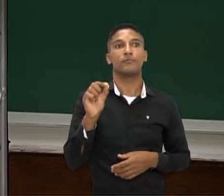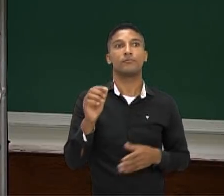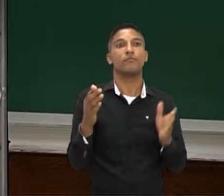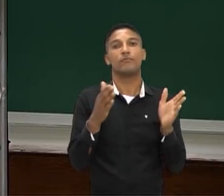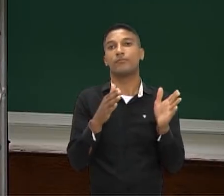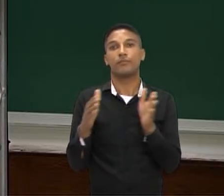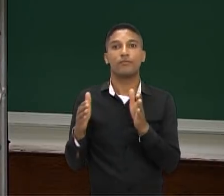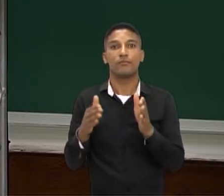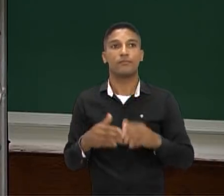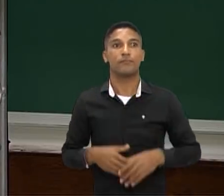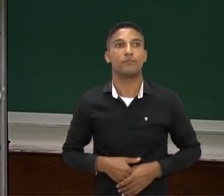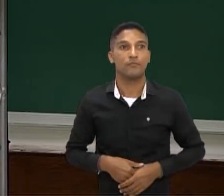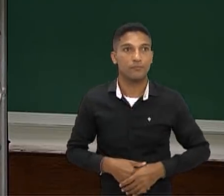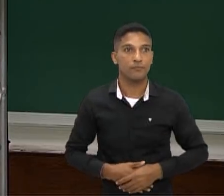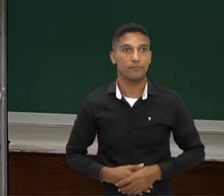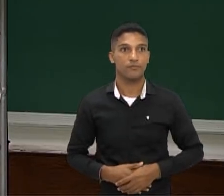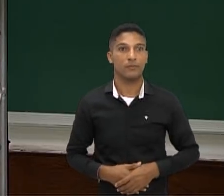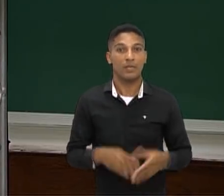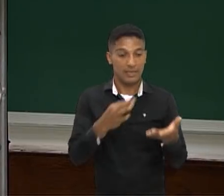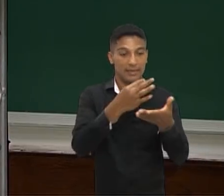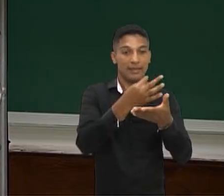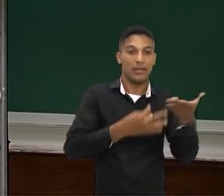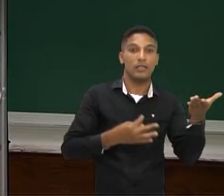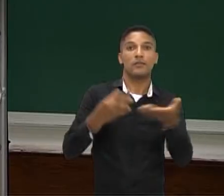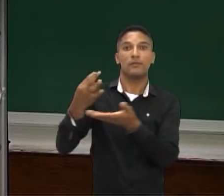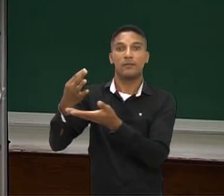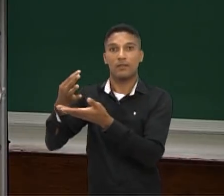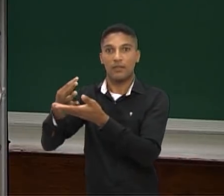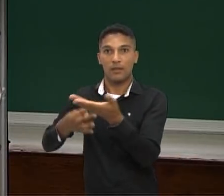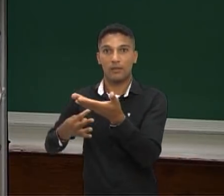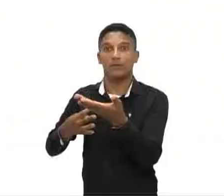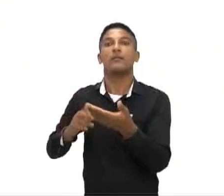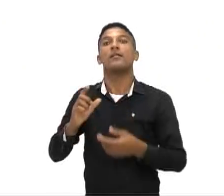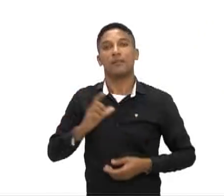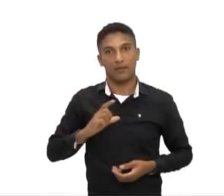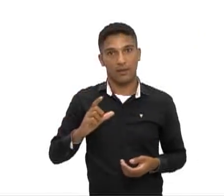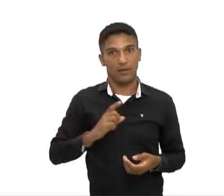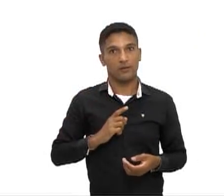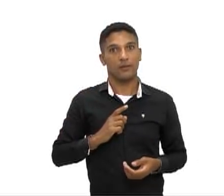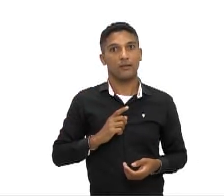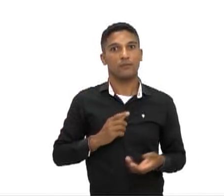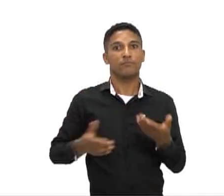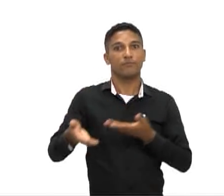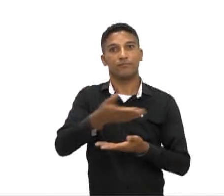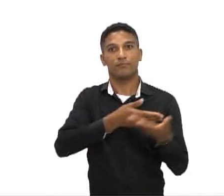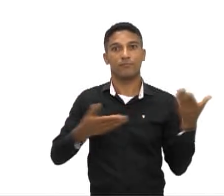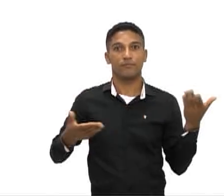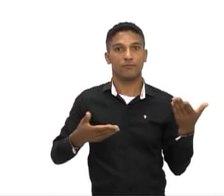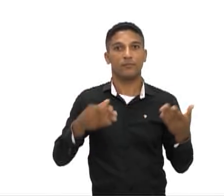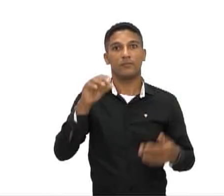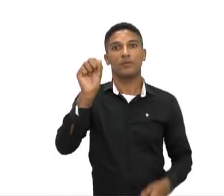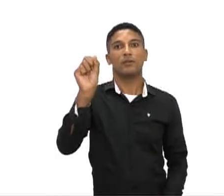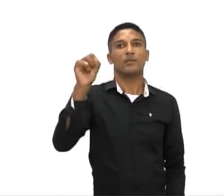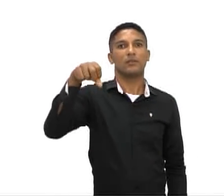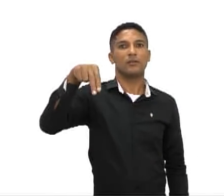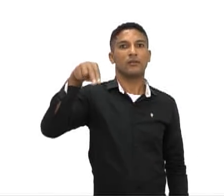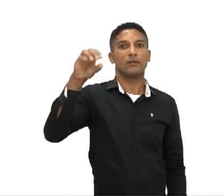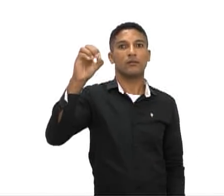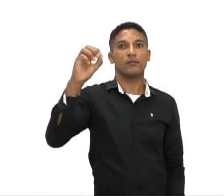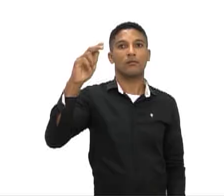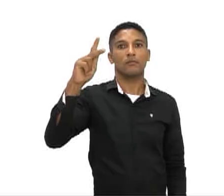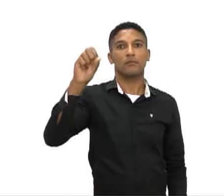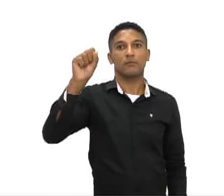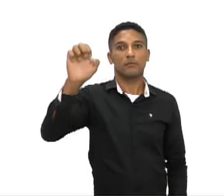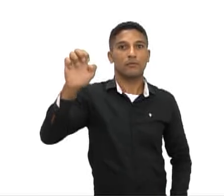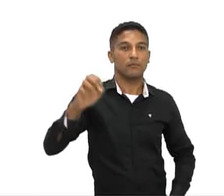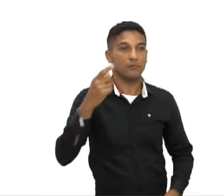os textos fazem o diálogo entre eles. Presentes nesse texto aqui, temos uma sinopse agora, Então, vamos ler aqui junto